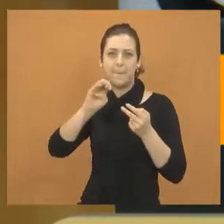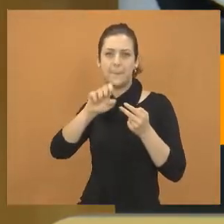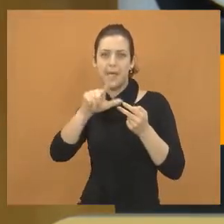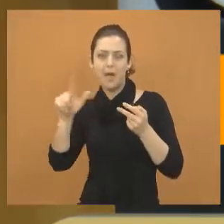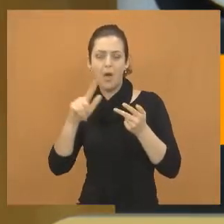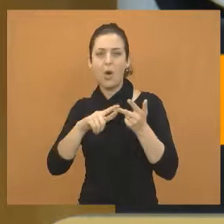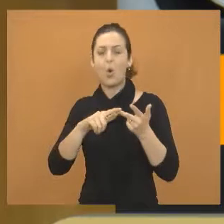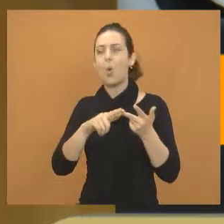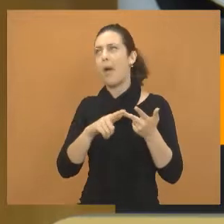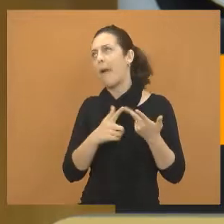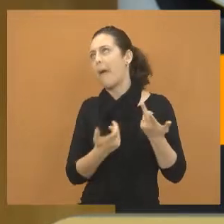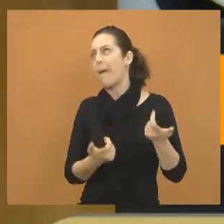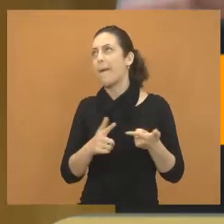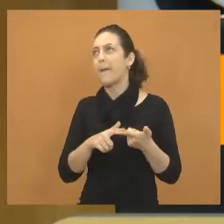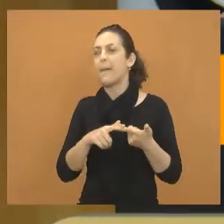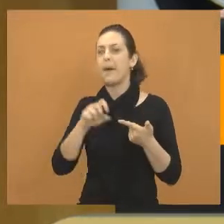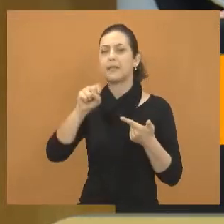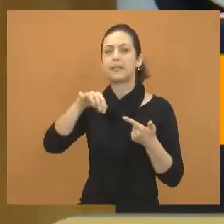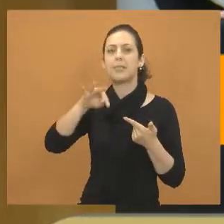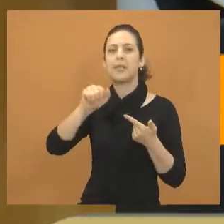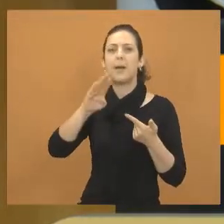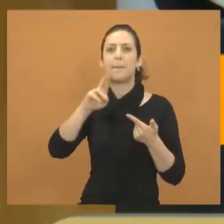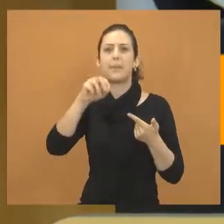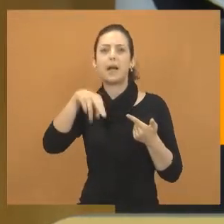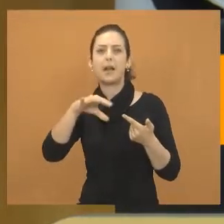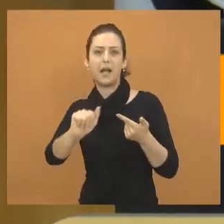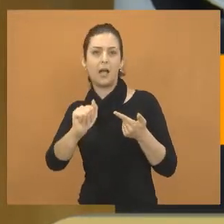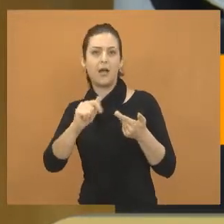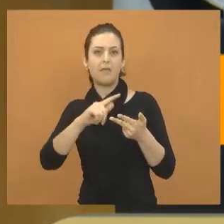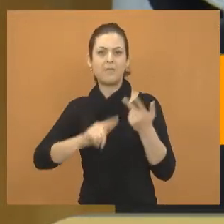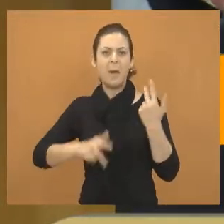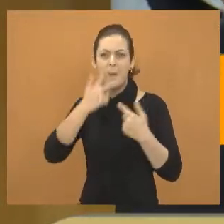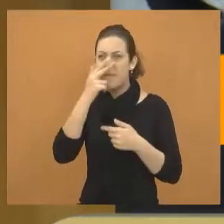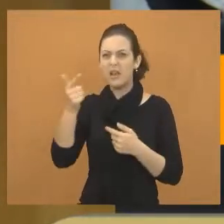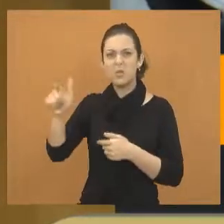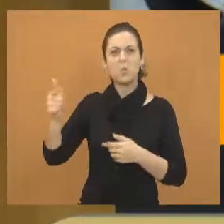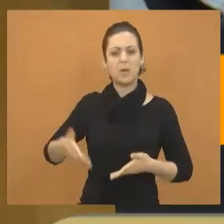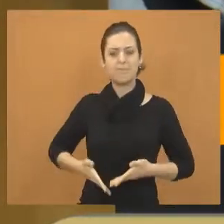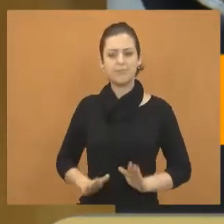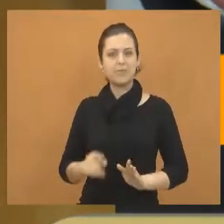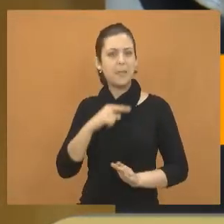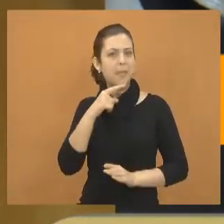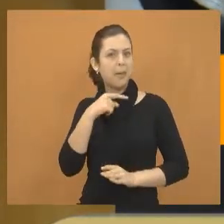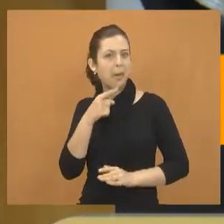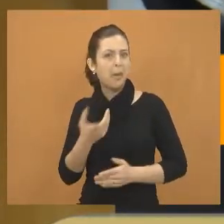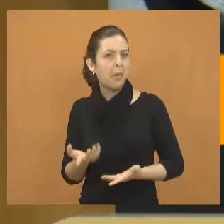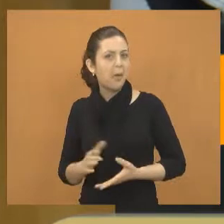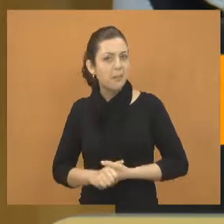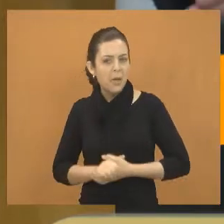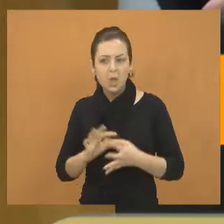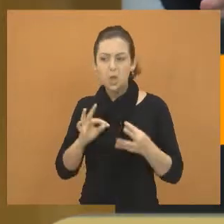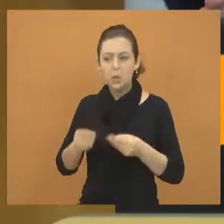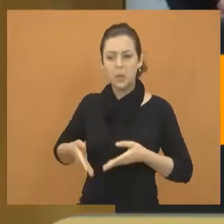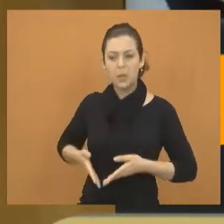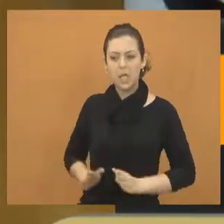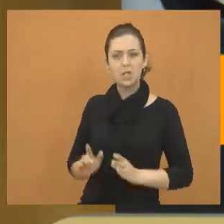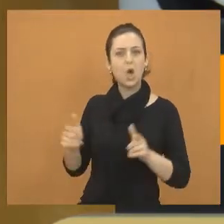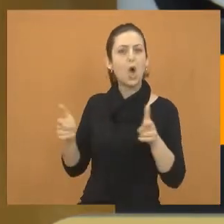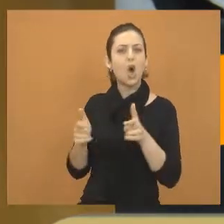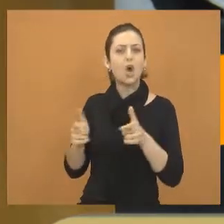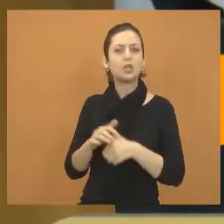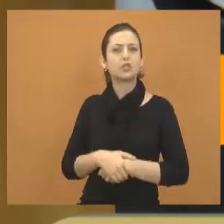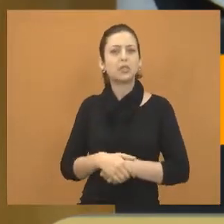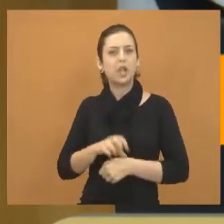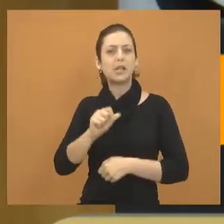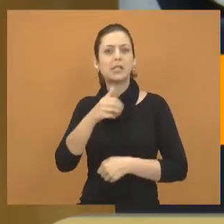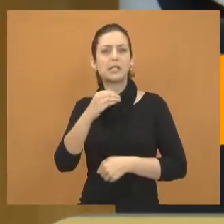vezes, Santa Branca. Santa Branca parece que não nasce mais criança lá, não é isso? Todas nascem no Hospital